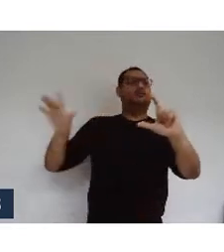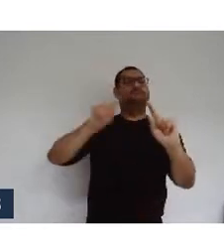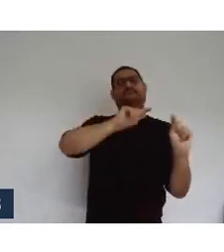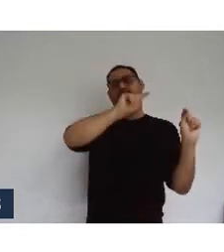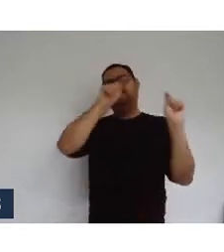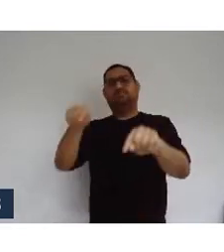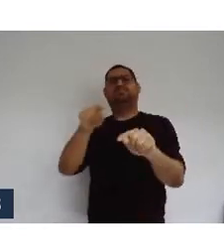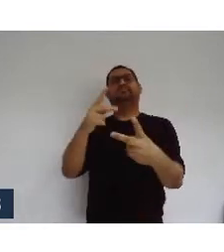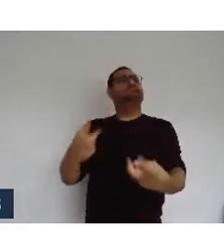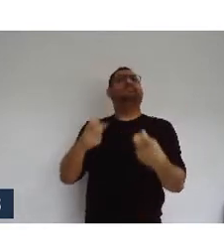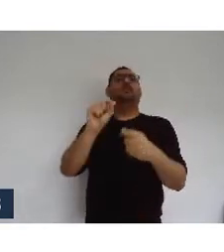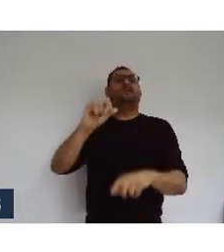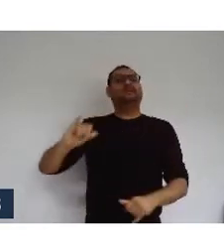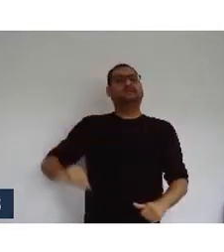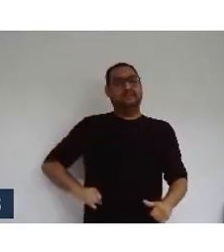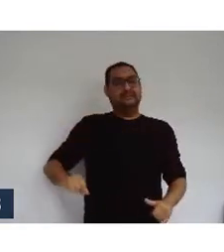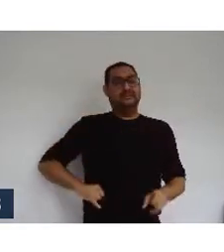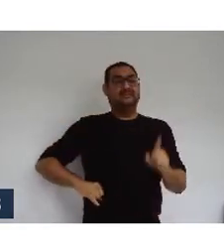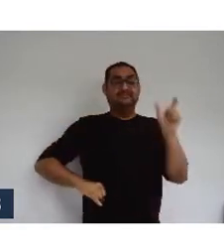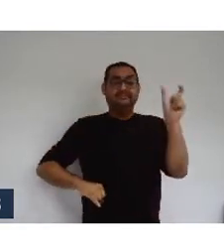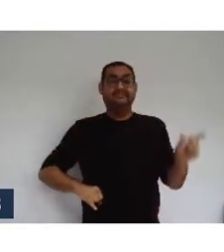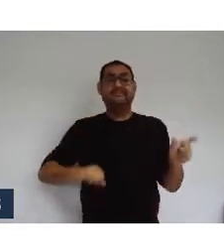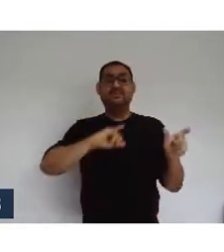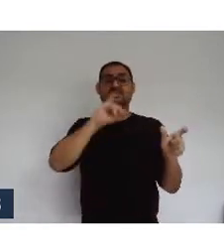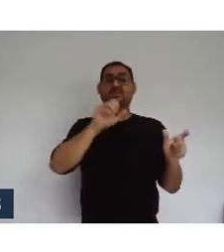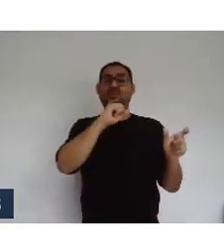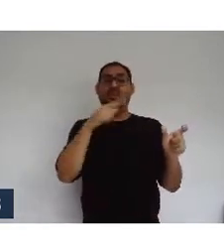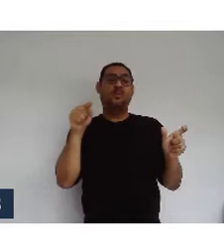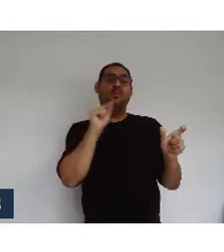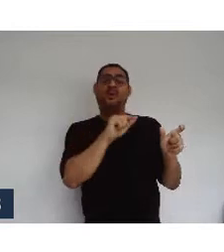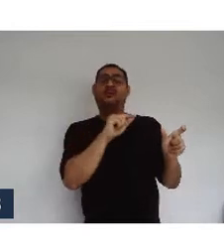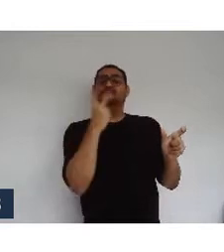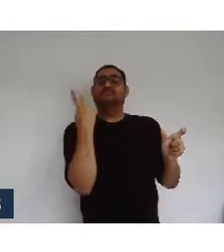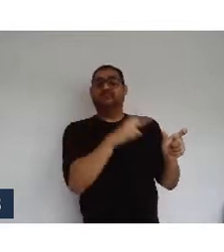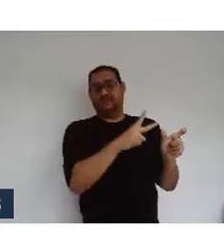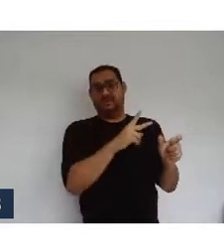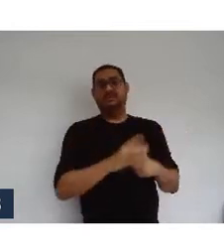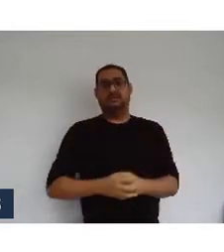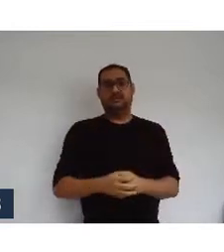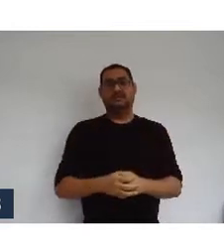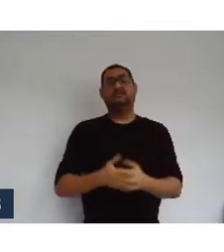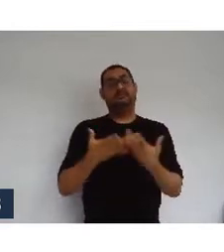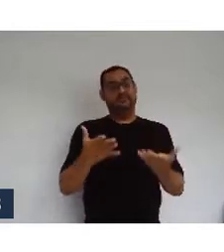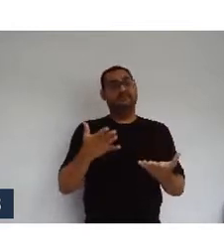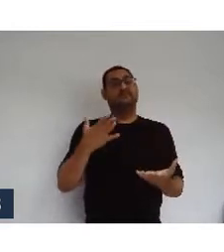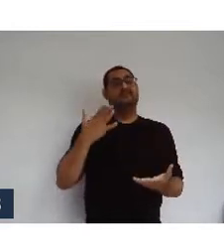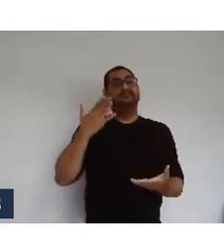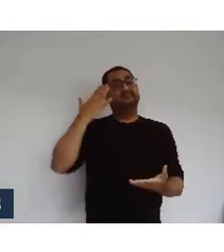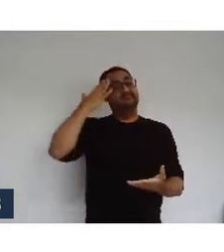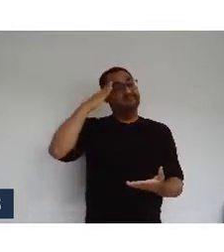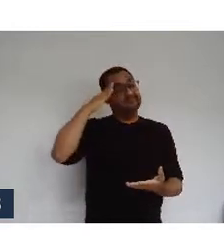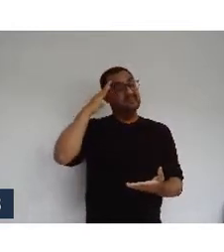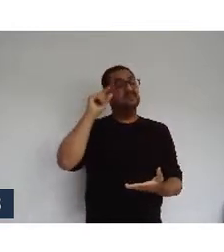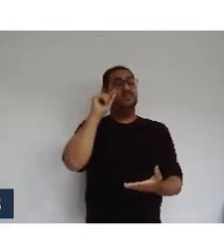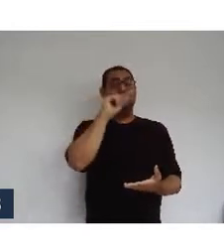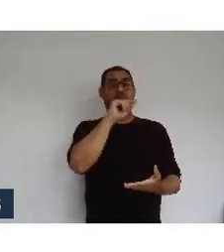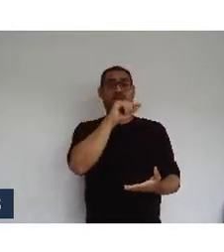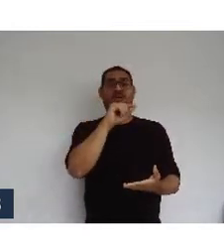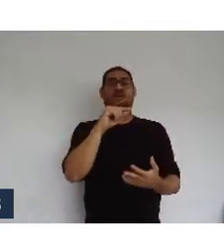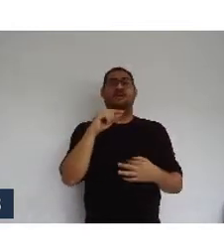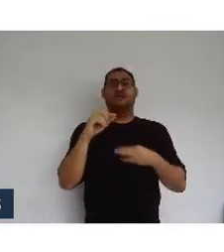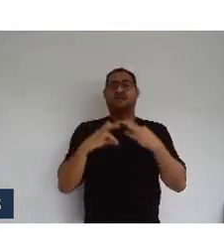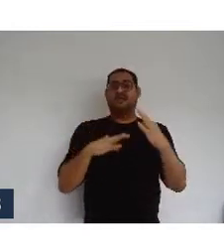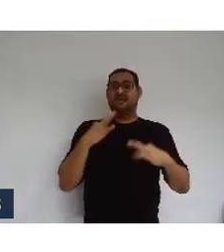o sentido sobre quem João pode ser ali. A importância do discurso sobre desejo sexual,